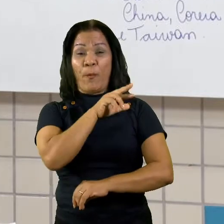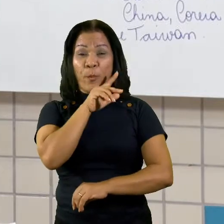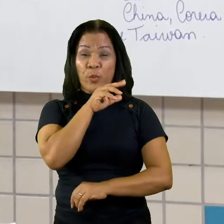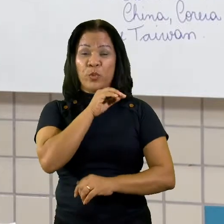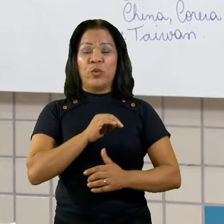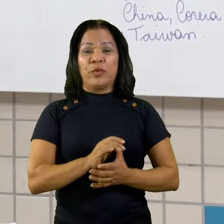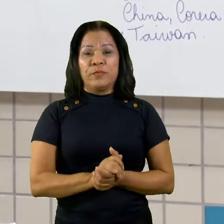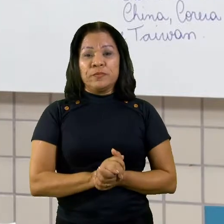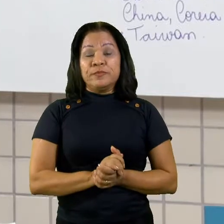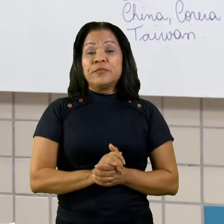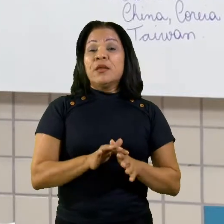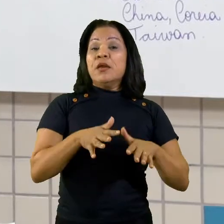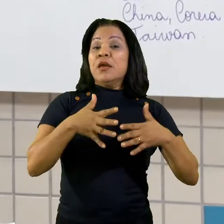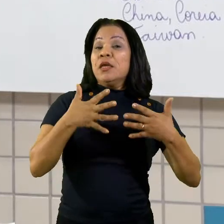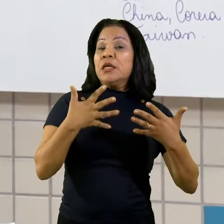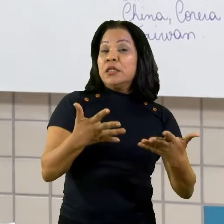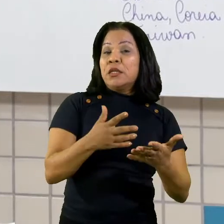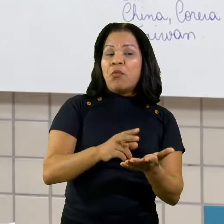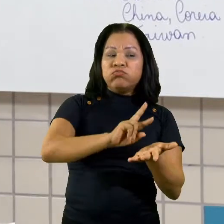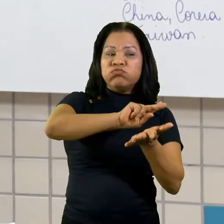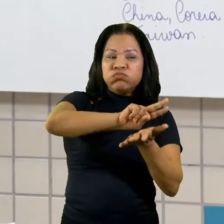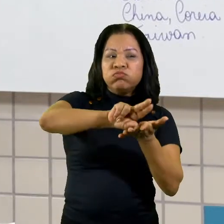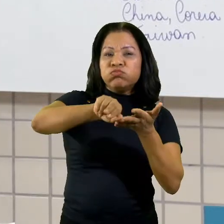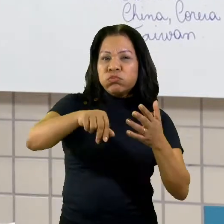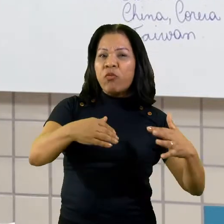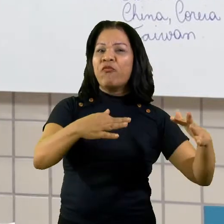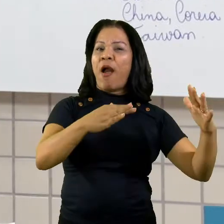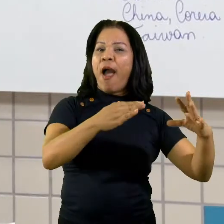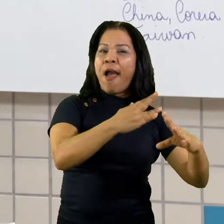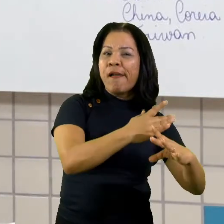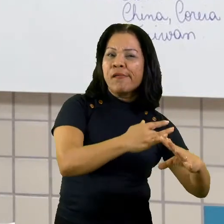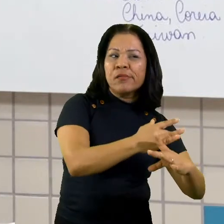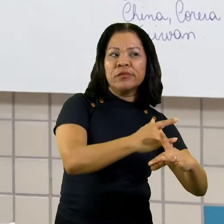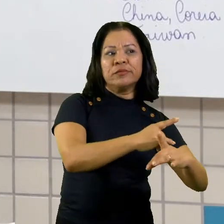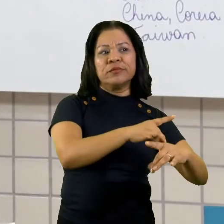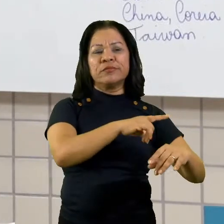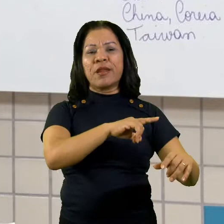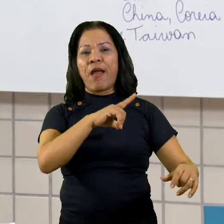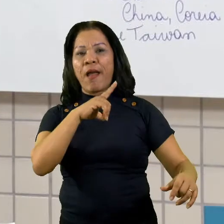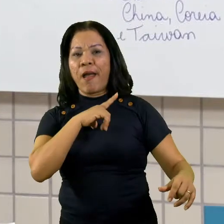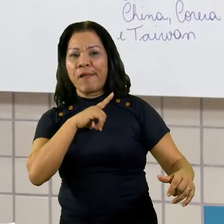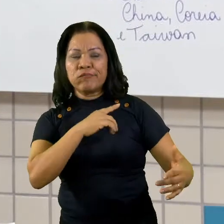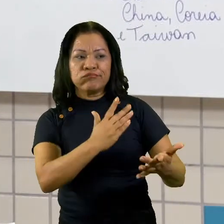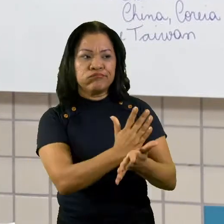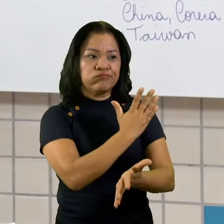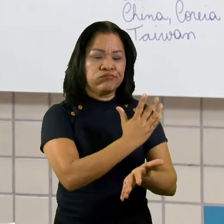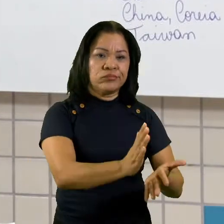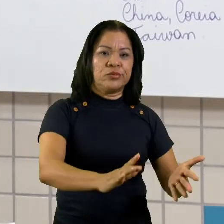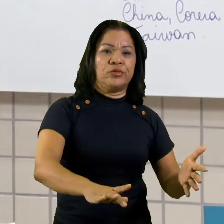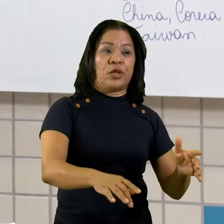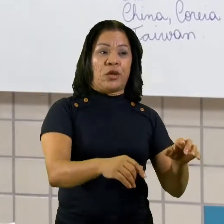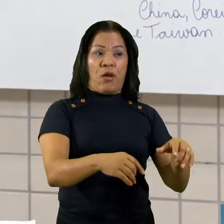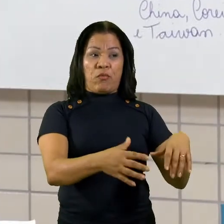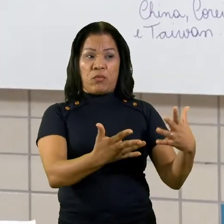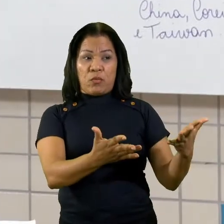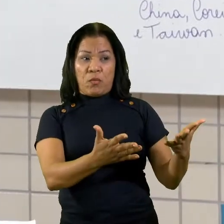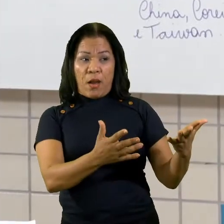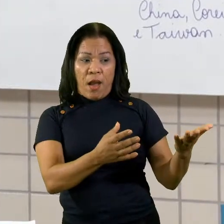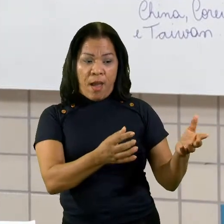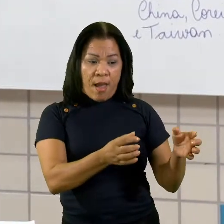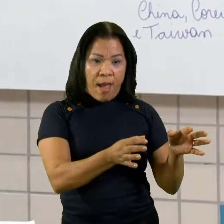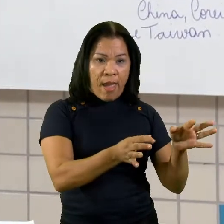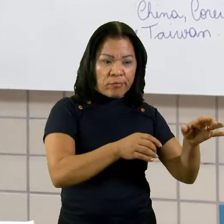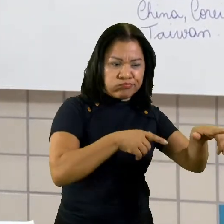cidades, Jacarta, Bangkok, são cidades que têm alguns serviços públicos precarizados. Um